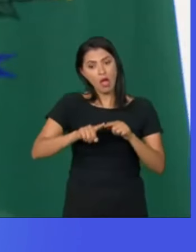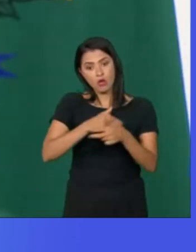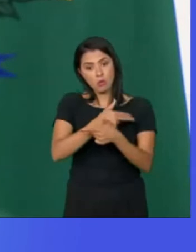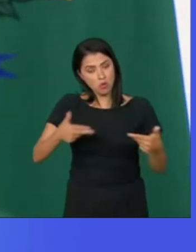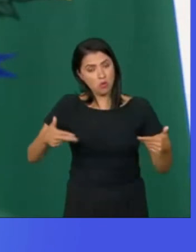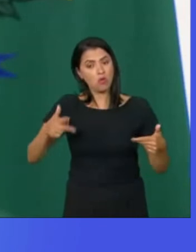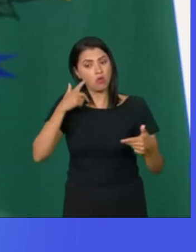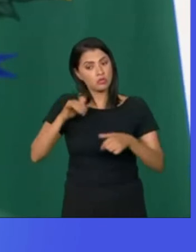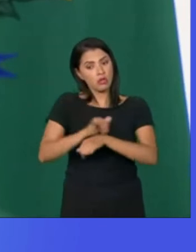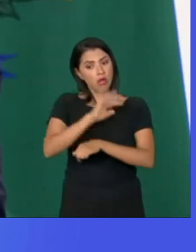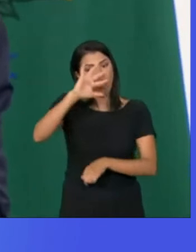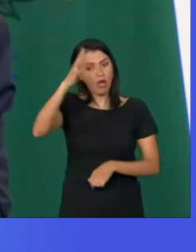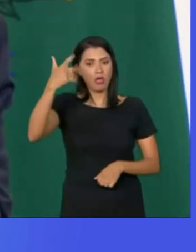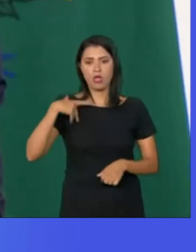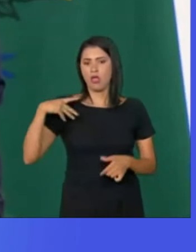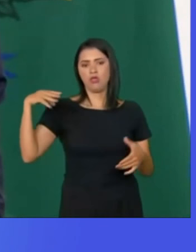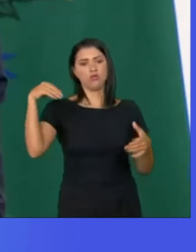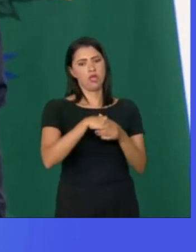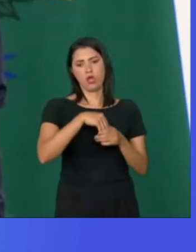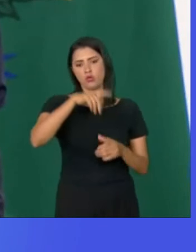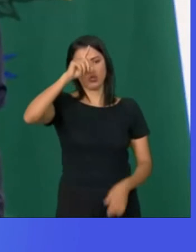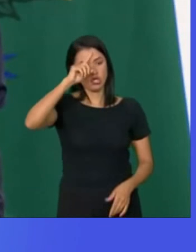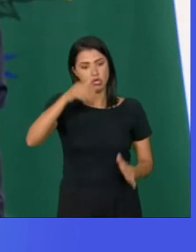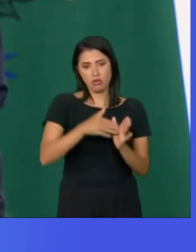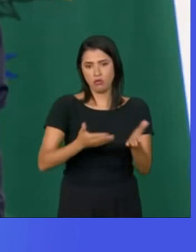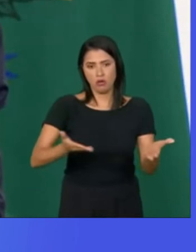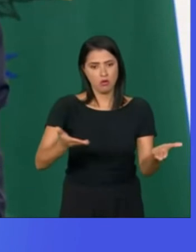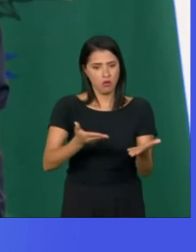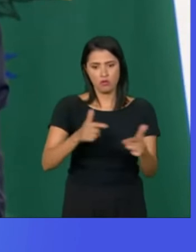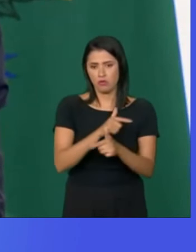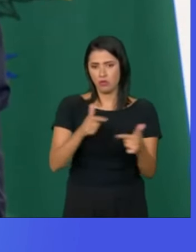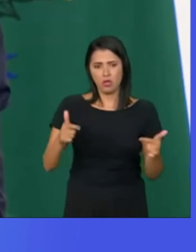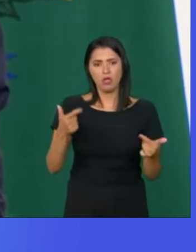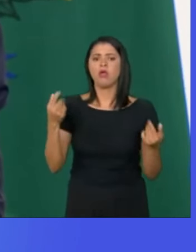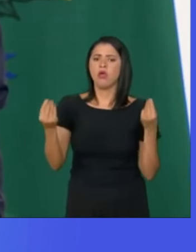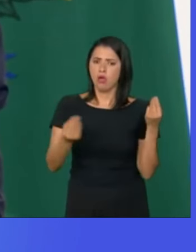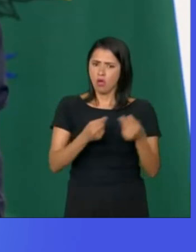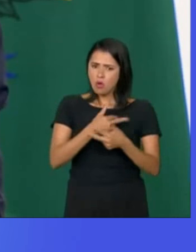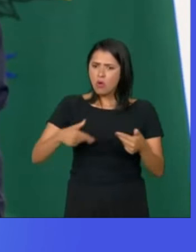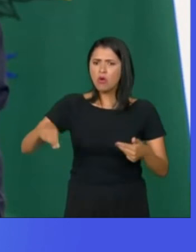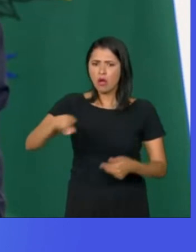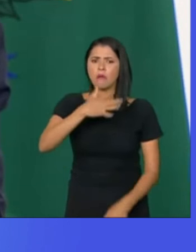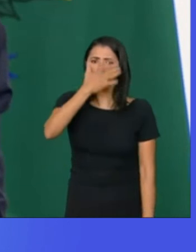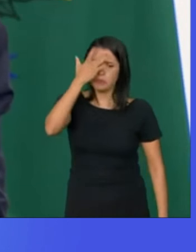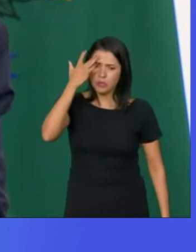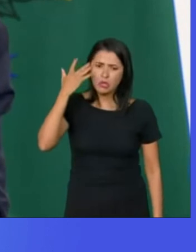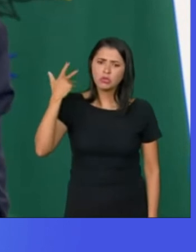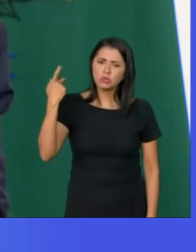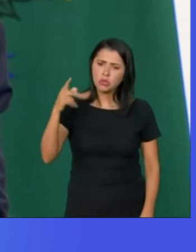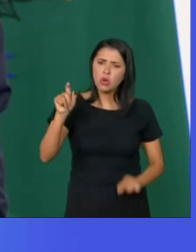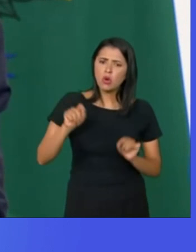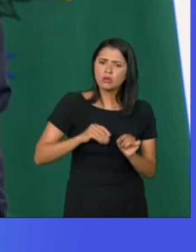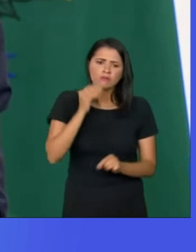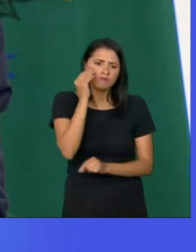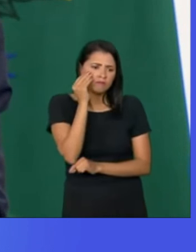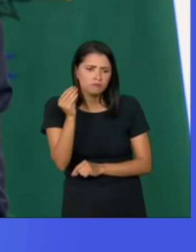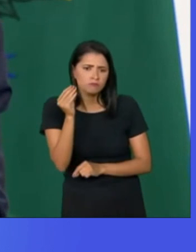alguma atitude que não Tá previsto no nosso dia a dia até hoje alguma coisa que as pessoas que estão